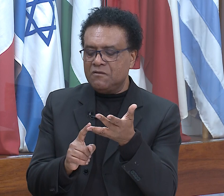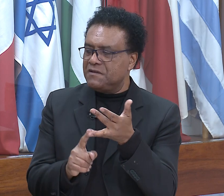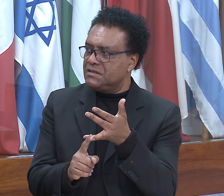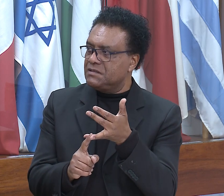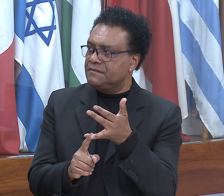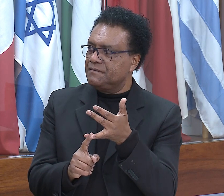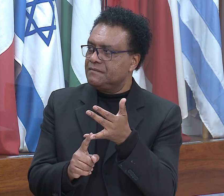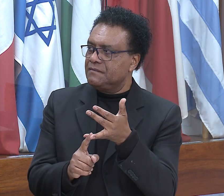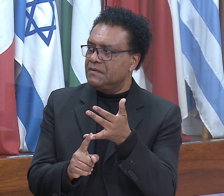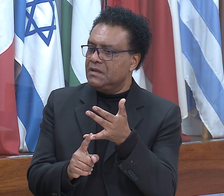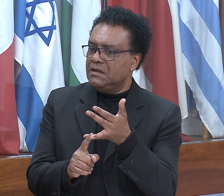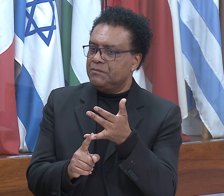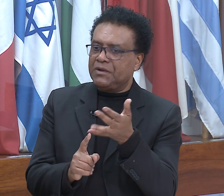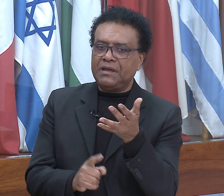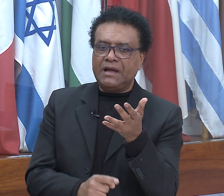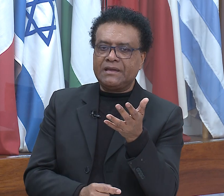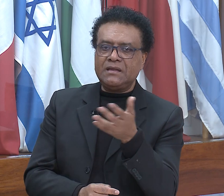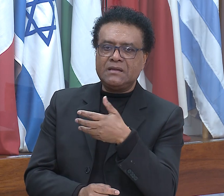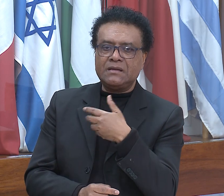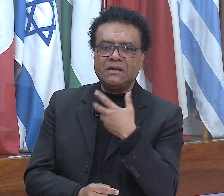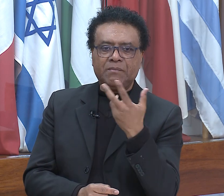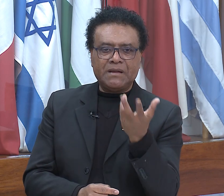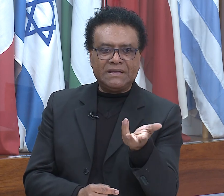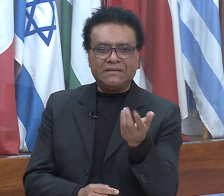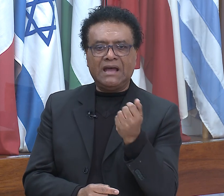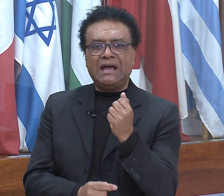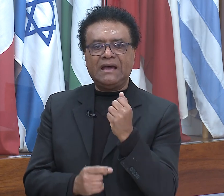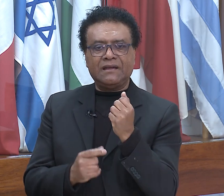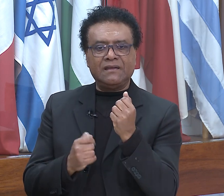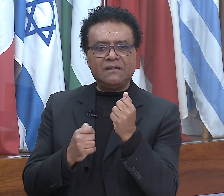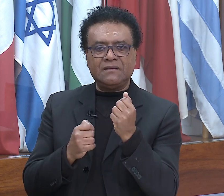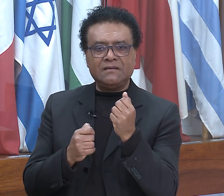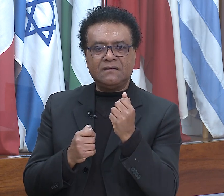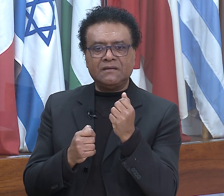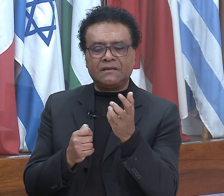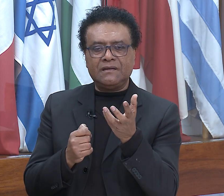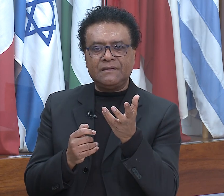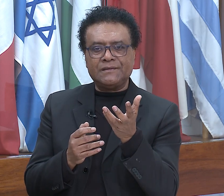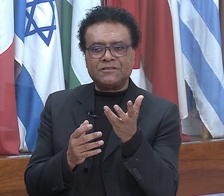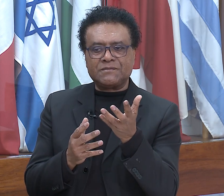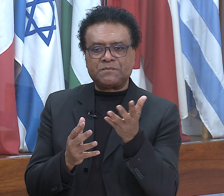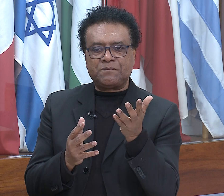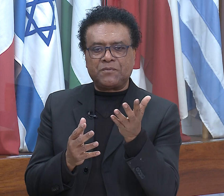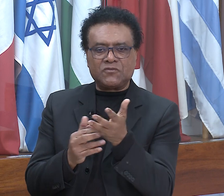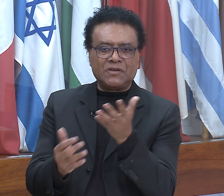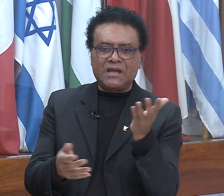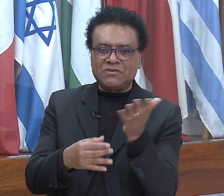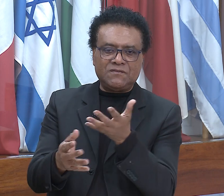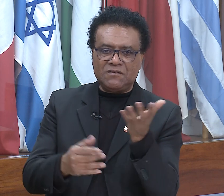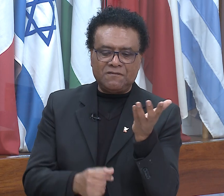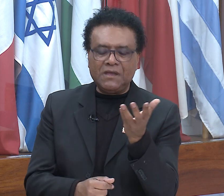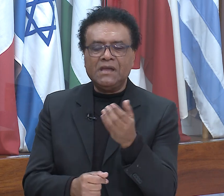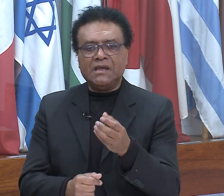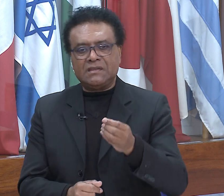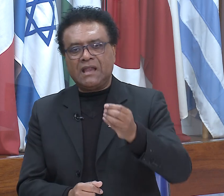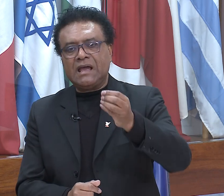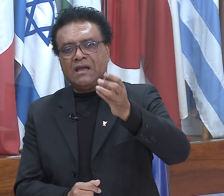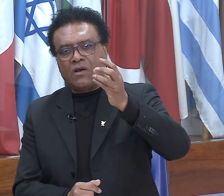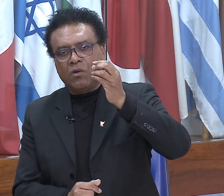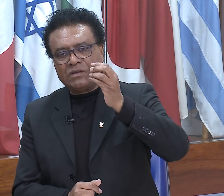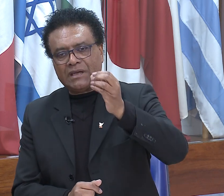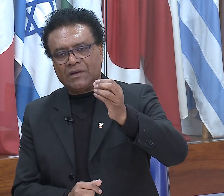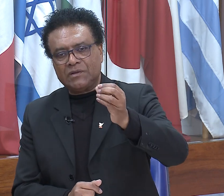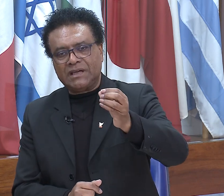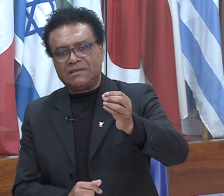a um cargo de confiança porque aquele parlamentar aquele aquele digamos profissional e de vida enfim que